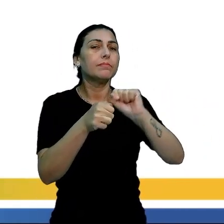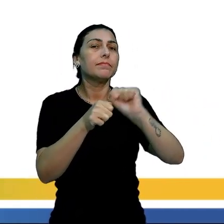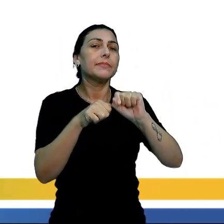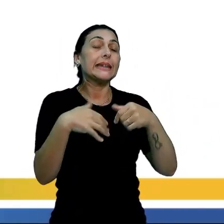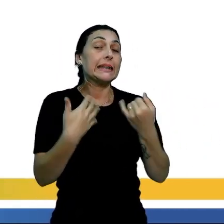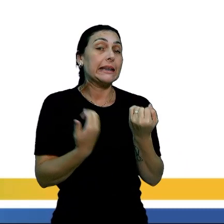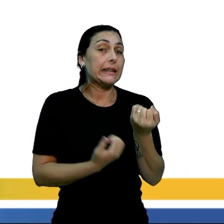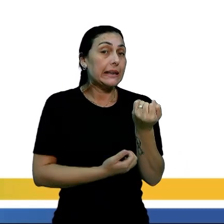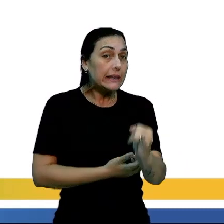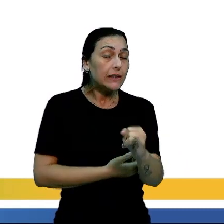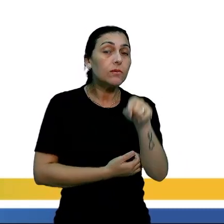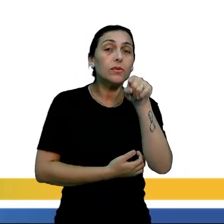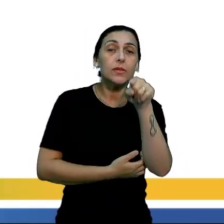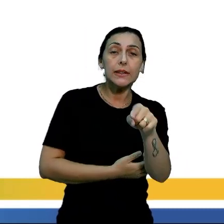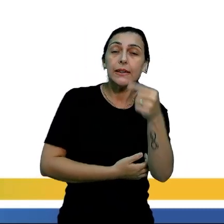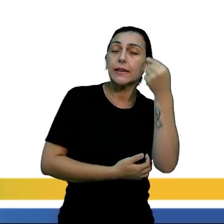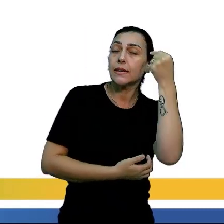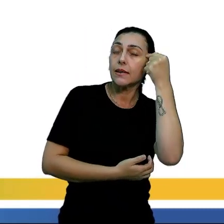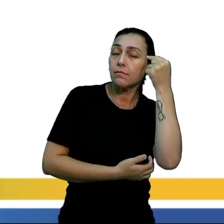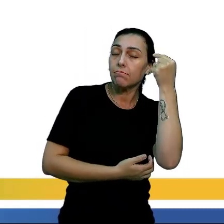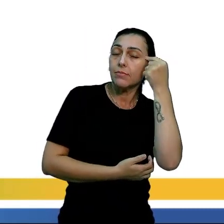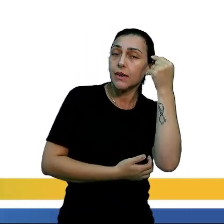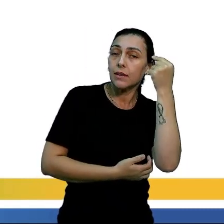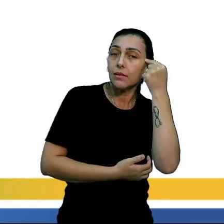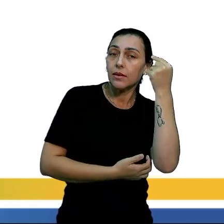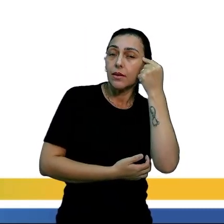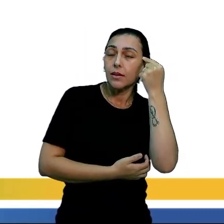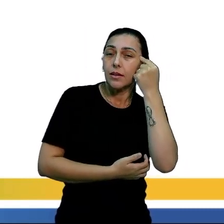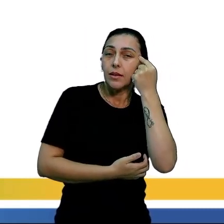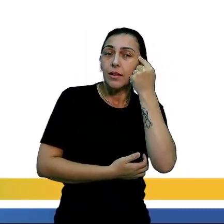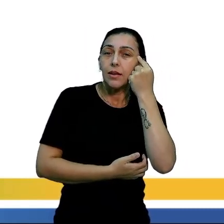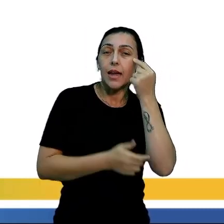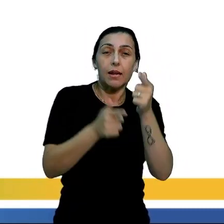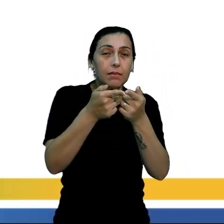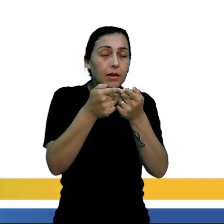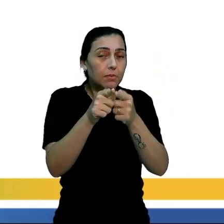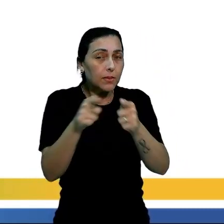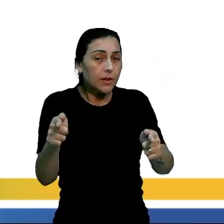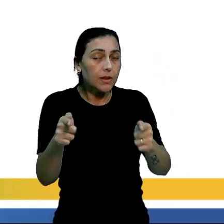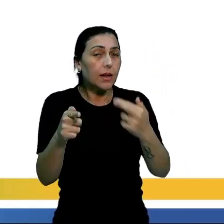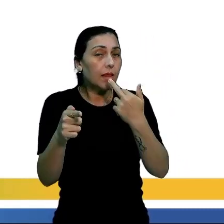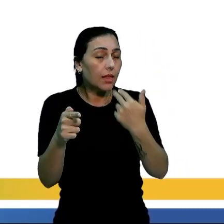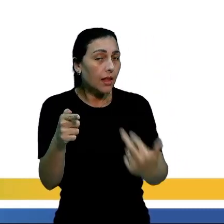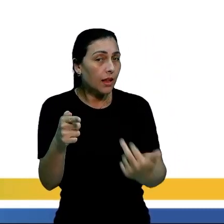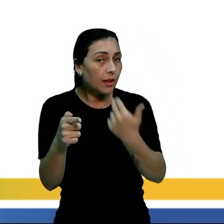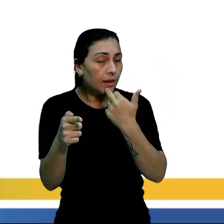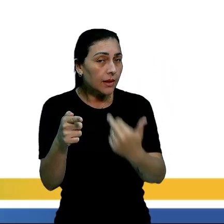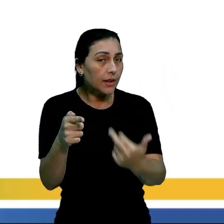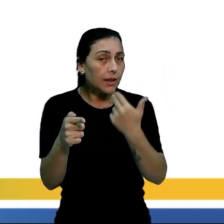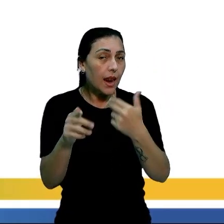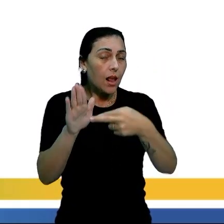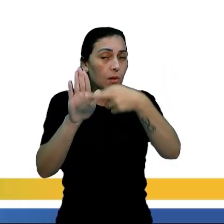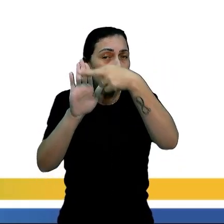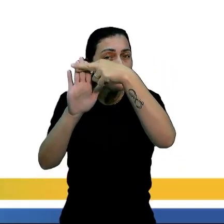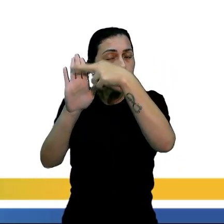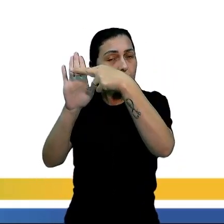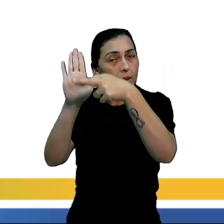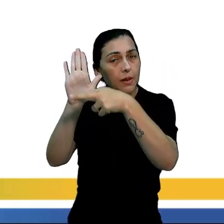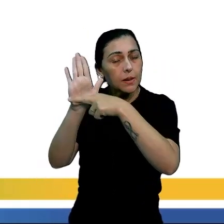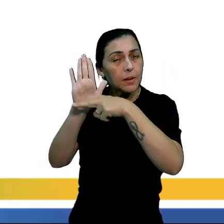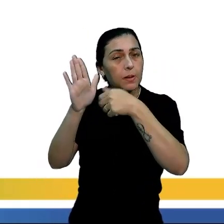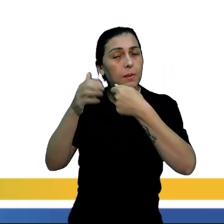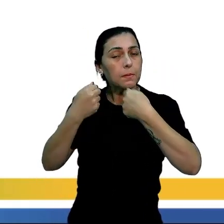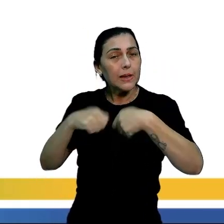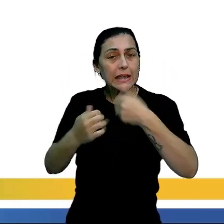se você for nessa ideia de que a parte gramatical da língua, ela é uma regra e que tem que